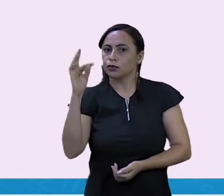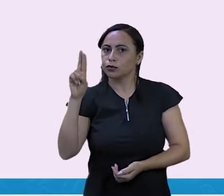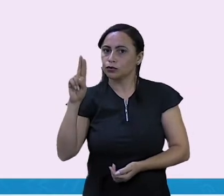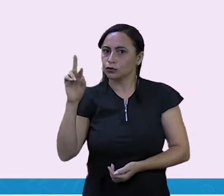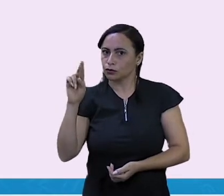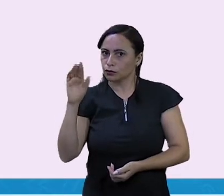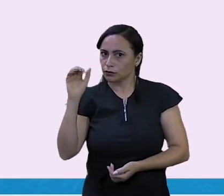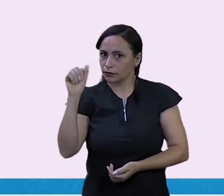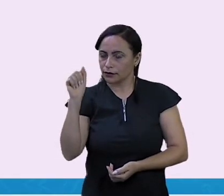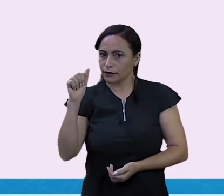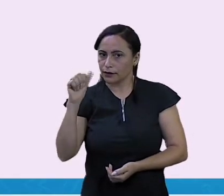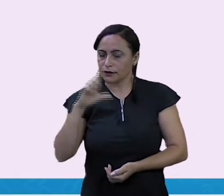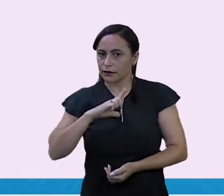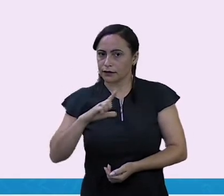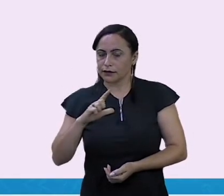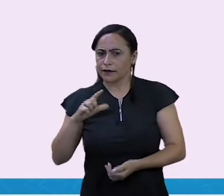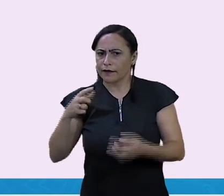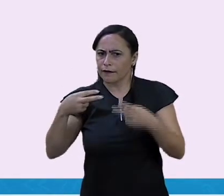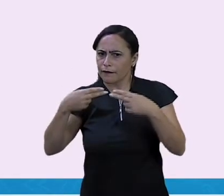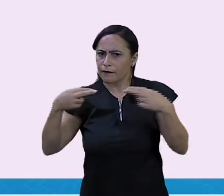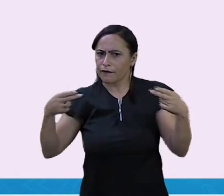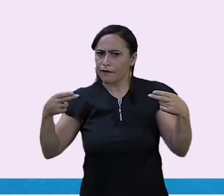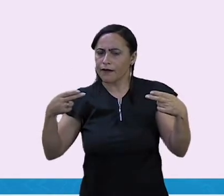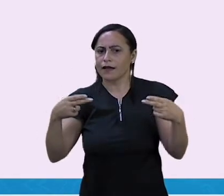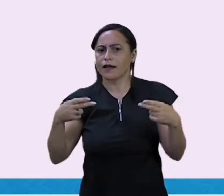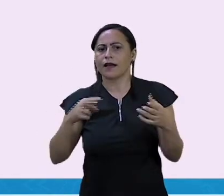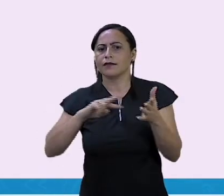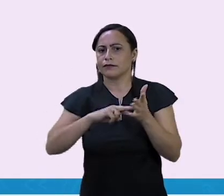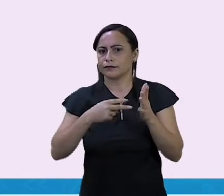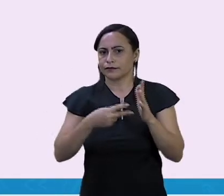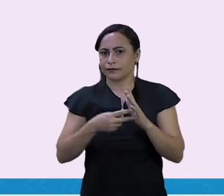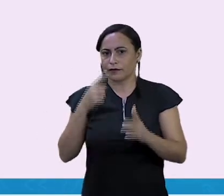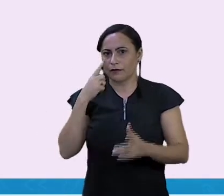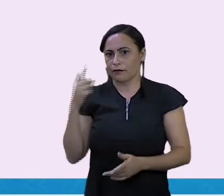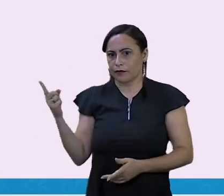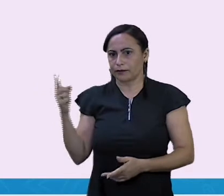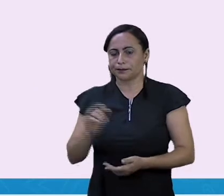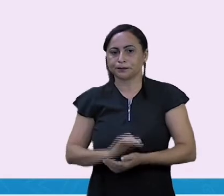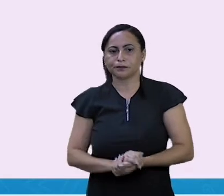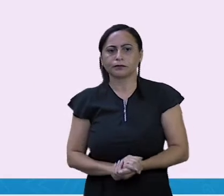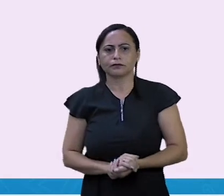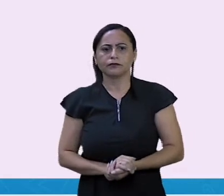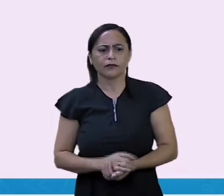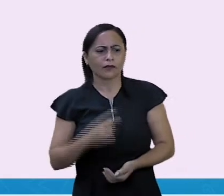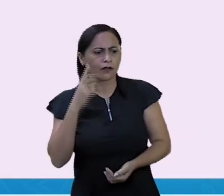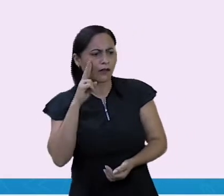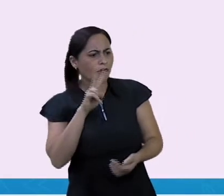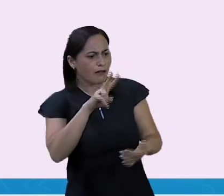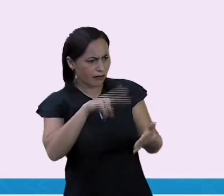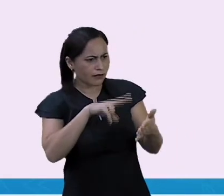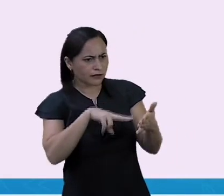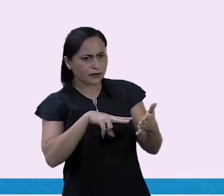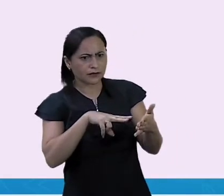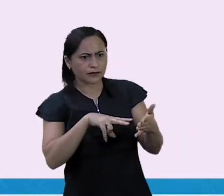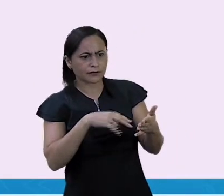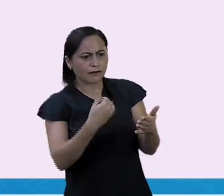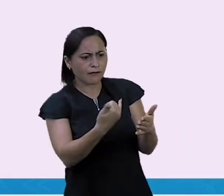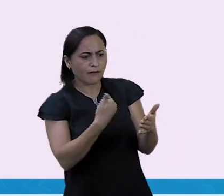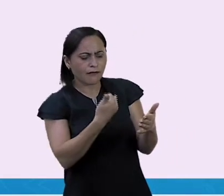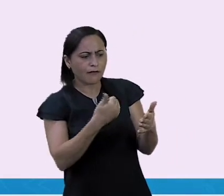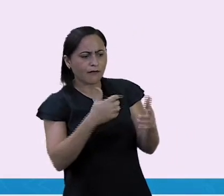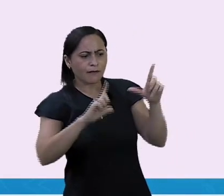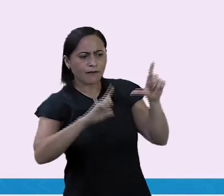de sentidos. Vamos ver. Você leu isso? Aqui diz que a TV é um veículo de